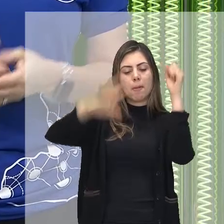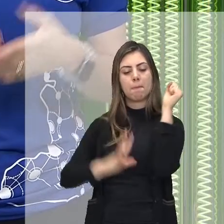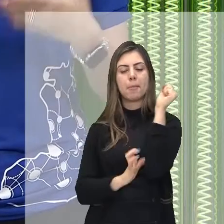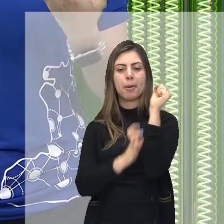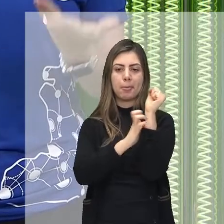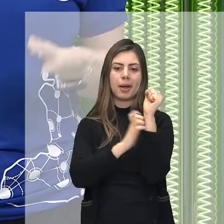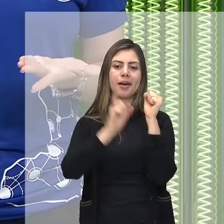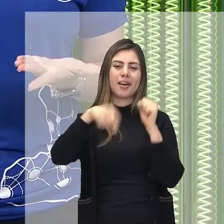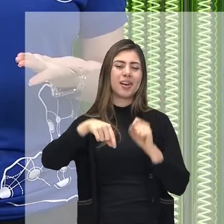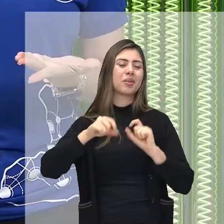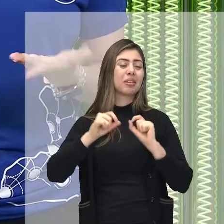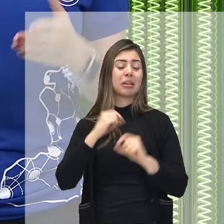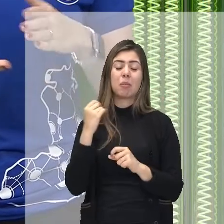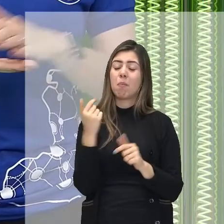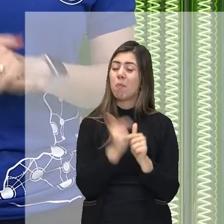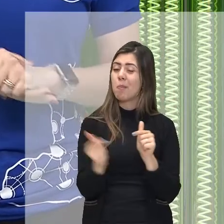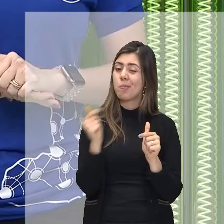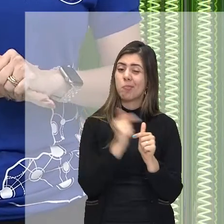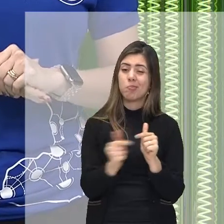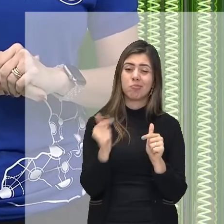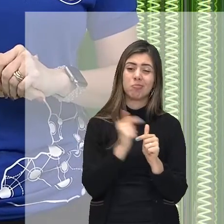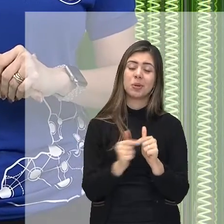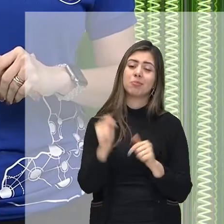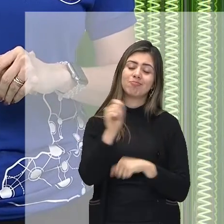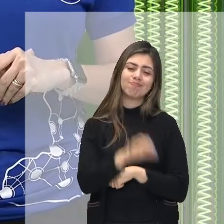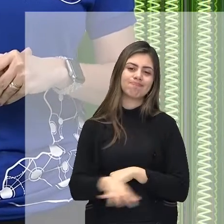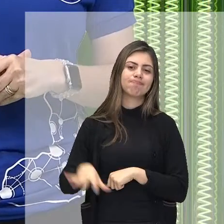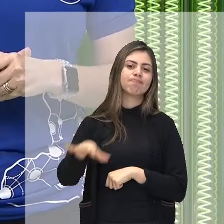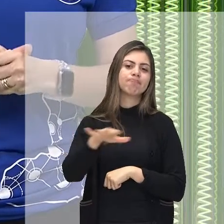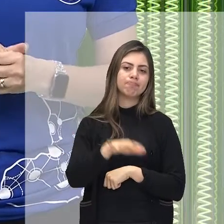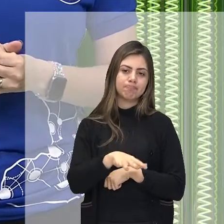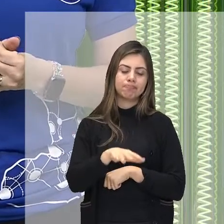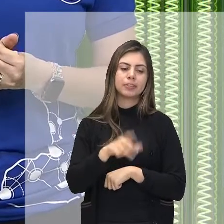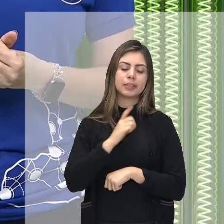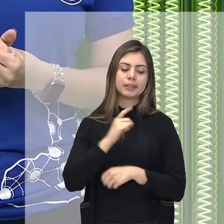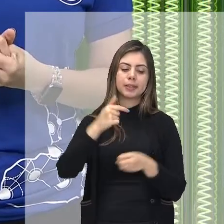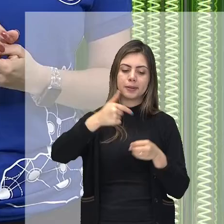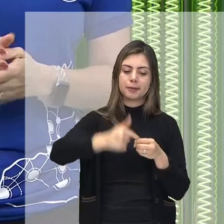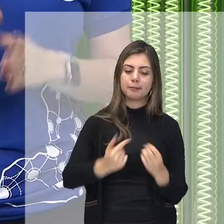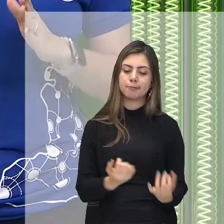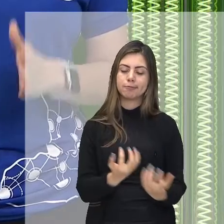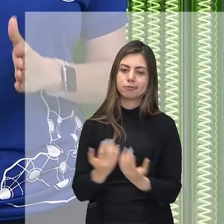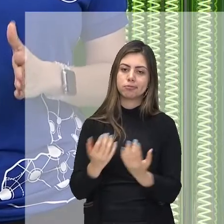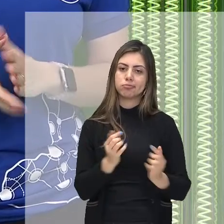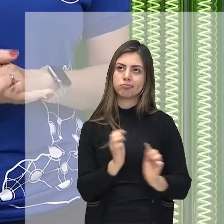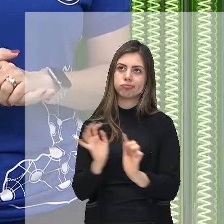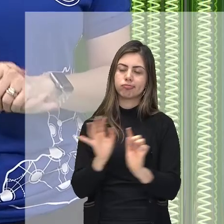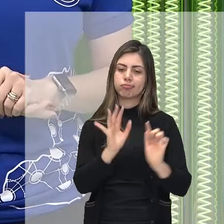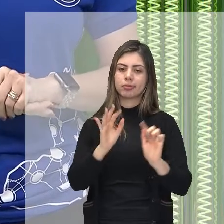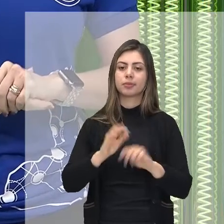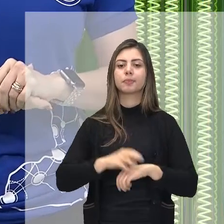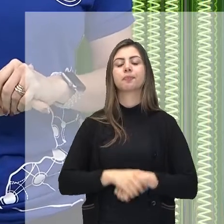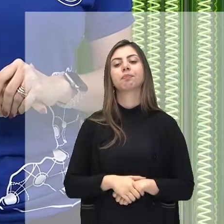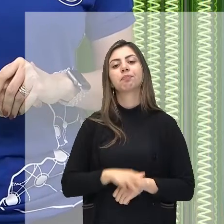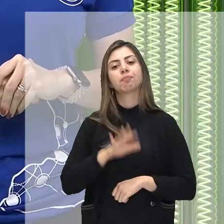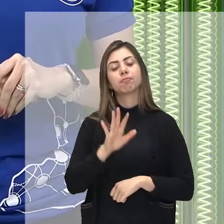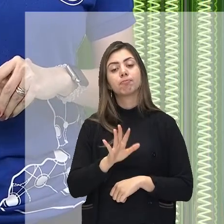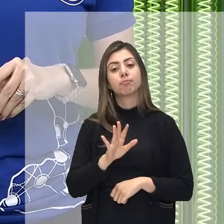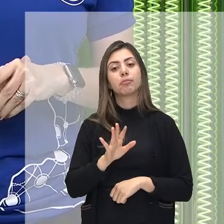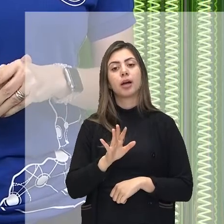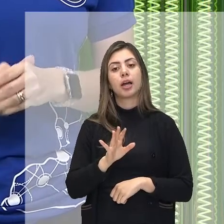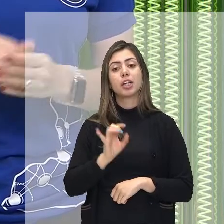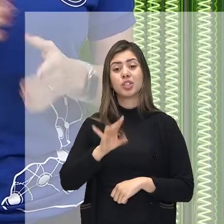um dos grandes problemas, né, da queima dos combustíveis fósseis, mas, infelizmente, não